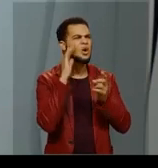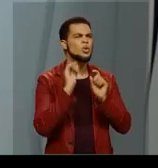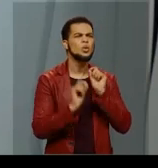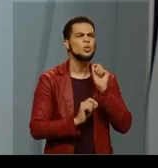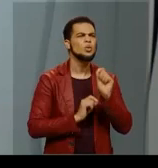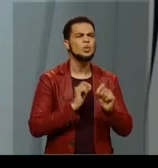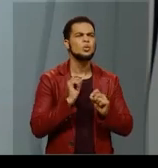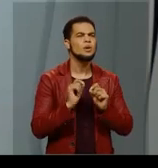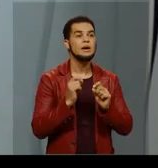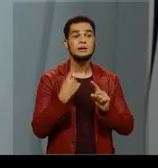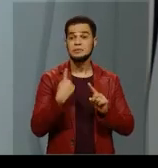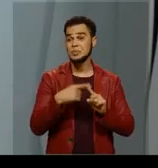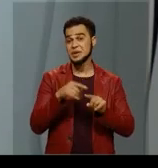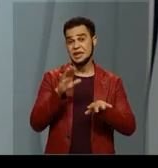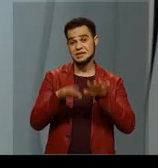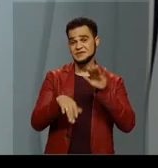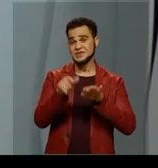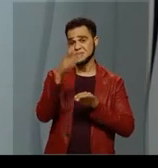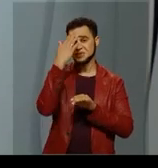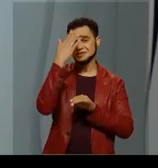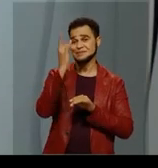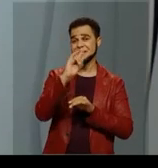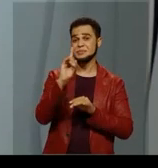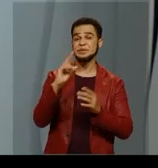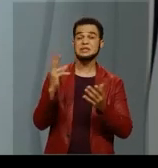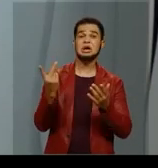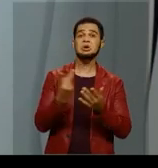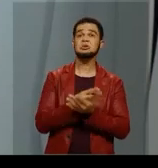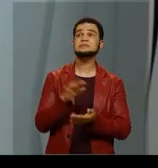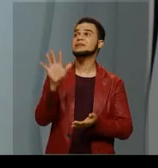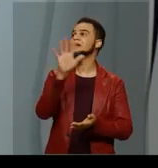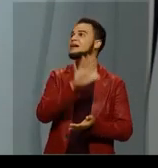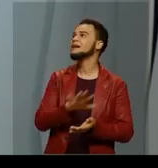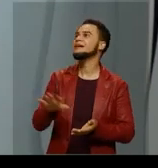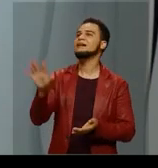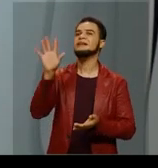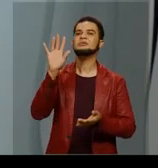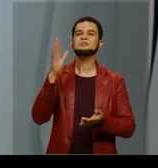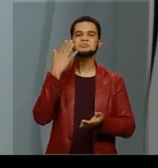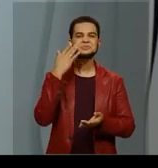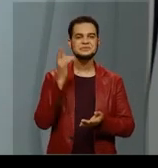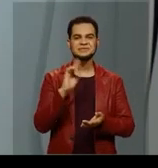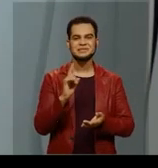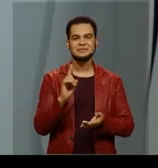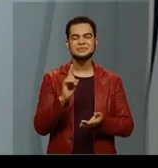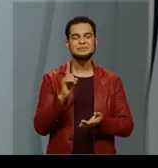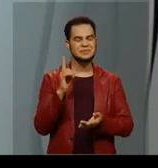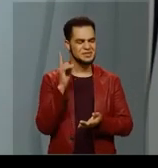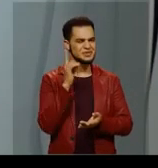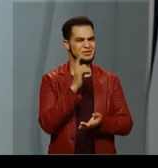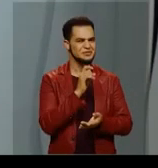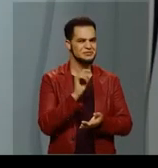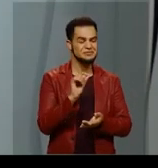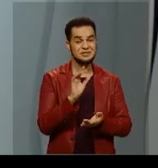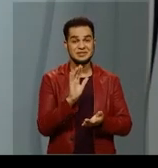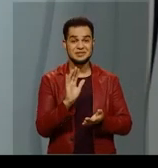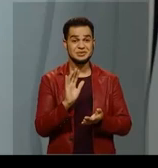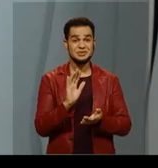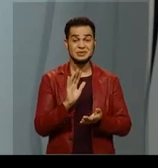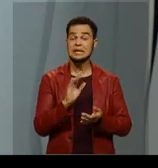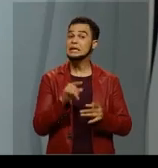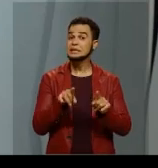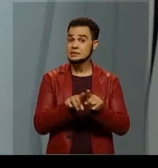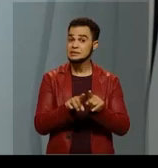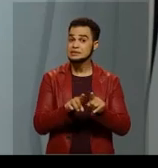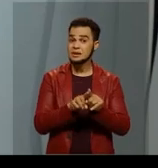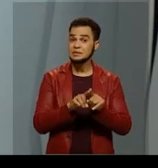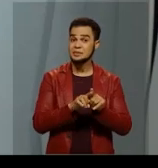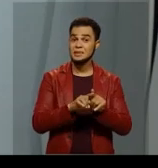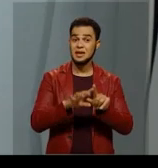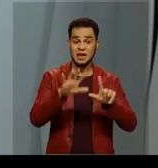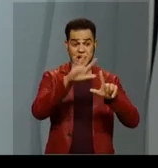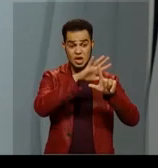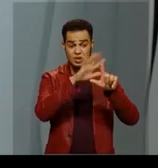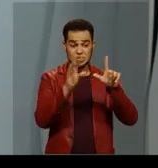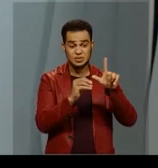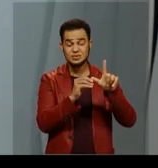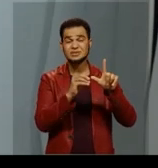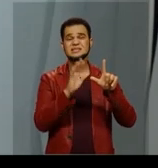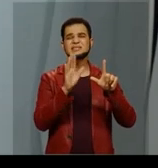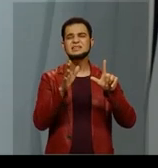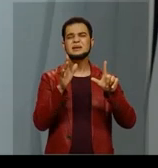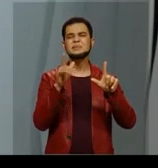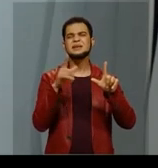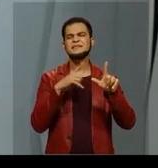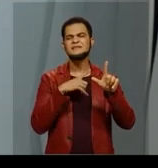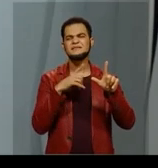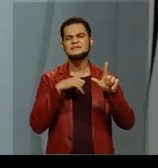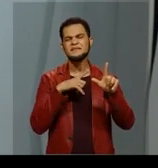feito, a charge eu acho difícil ela interpretar. A charge também você vê ela sem texto nenhum. Só aquela caricatura com